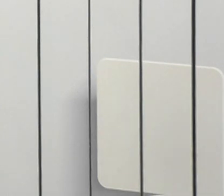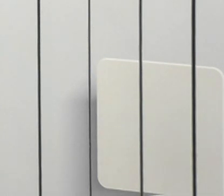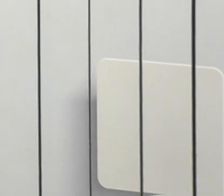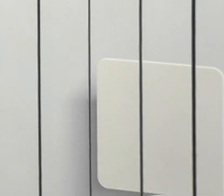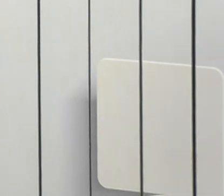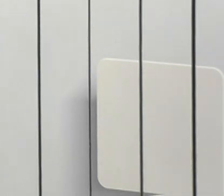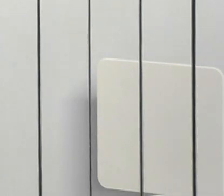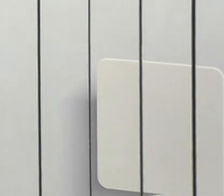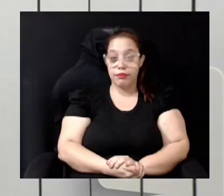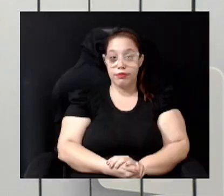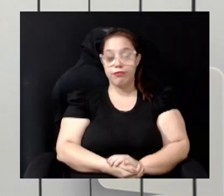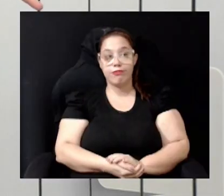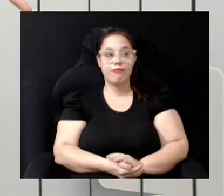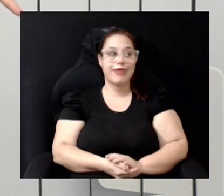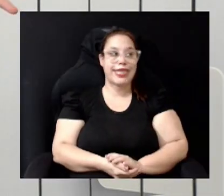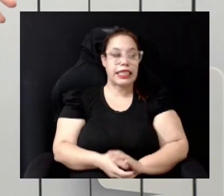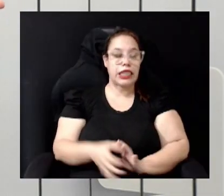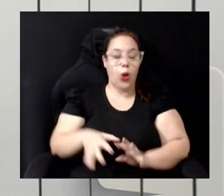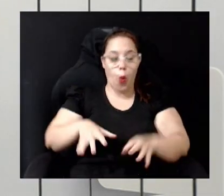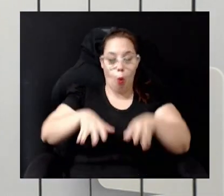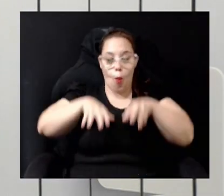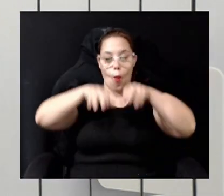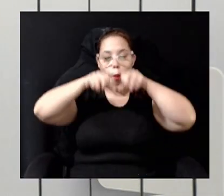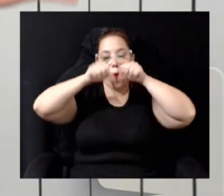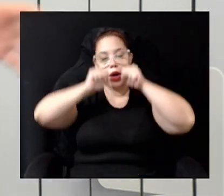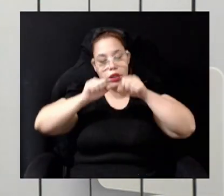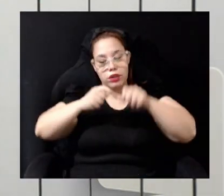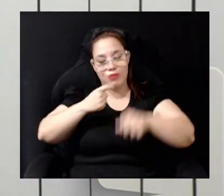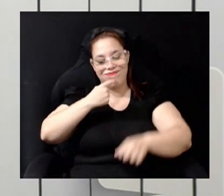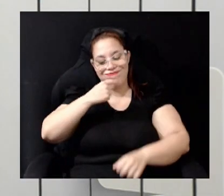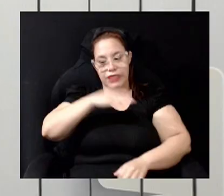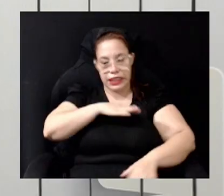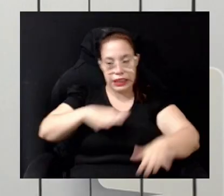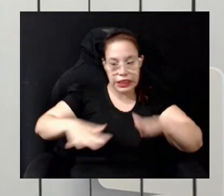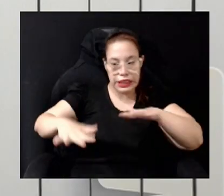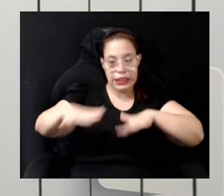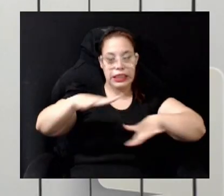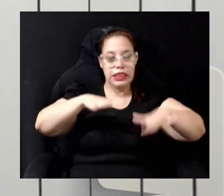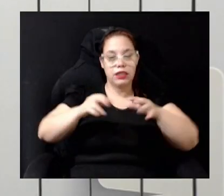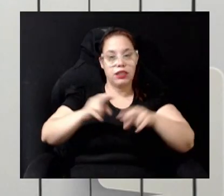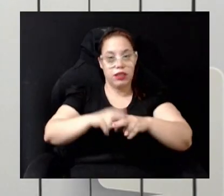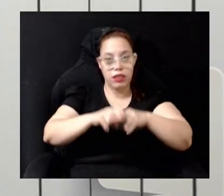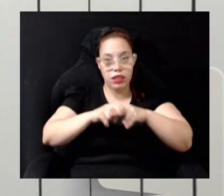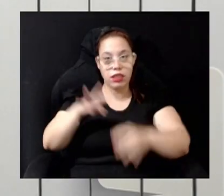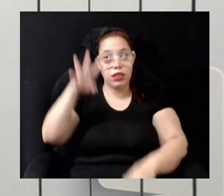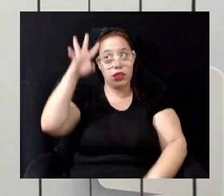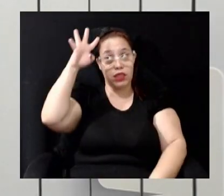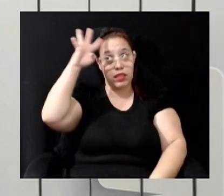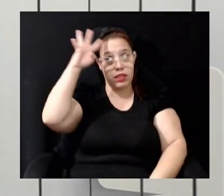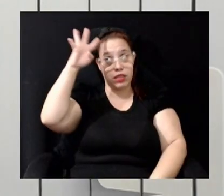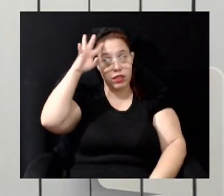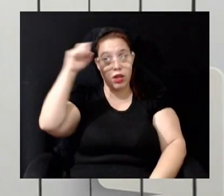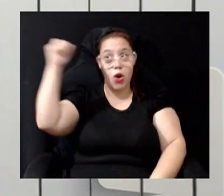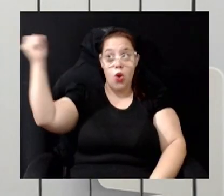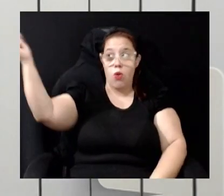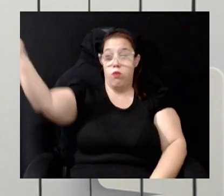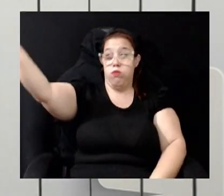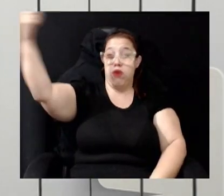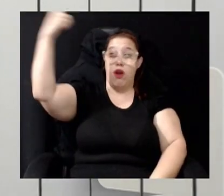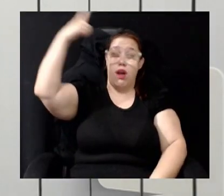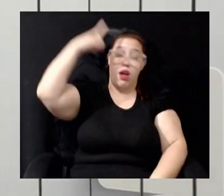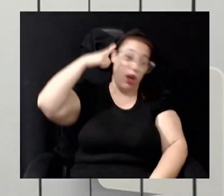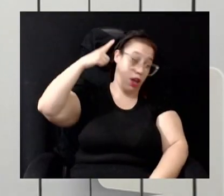Massa de ar seco está sobre Campinas e região e por isso quarta-feira foi ensolarada e segue